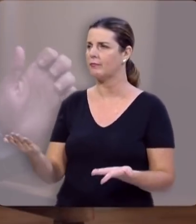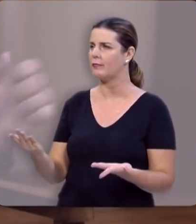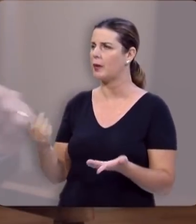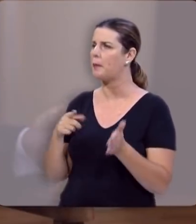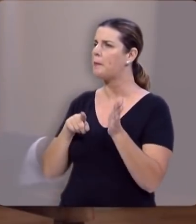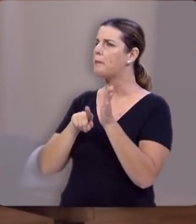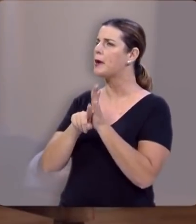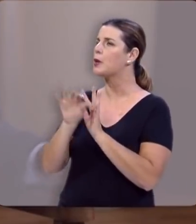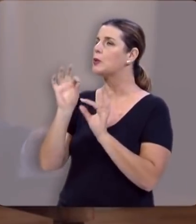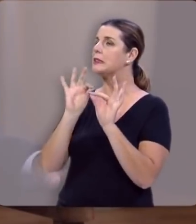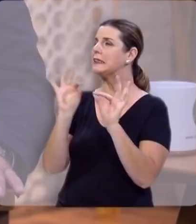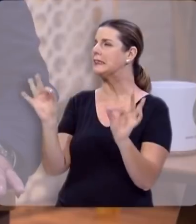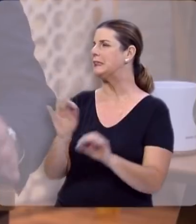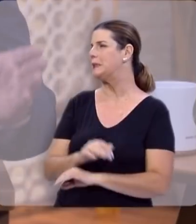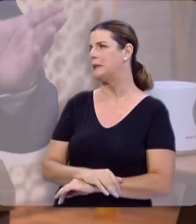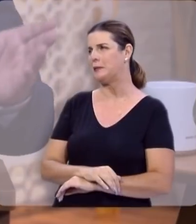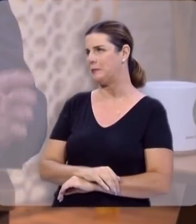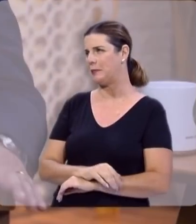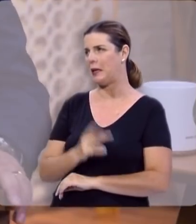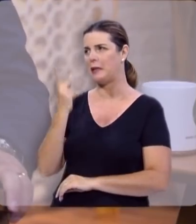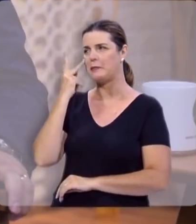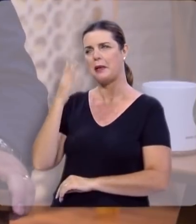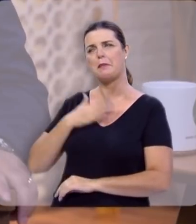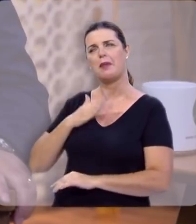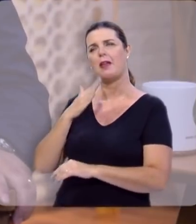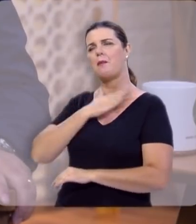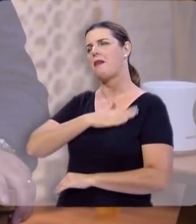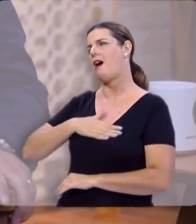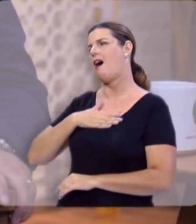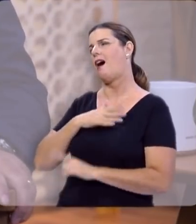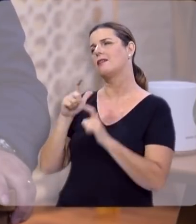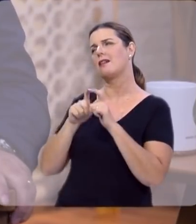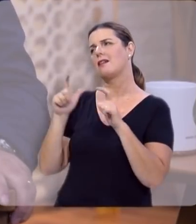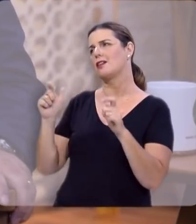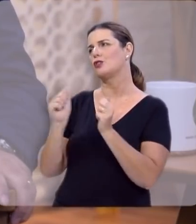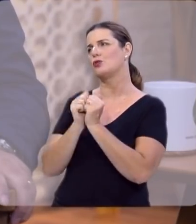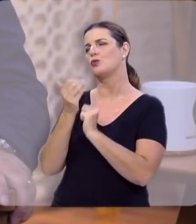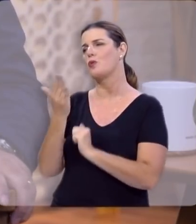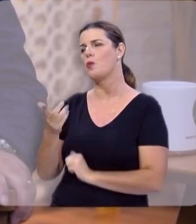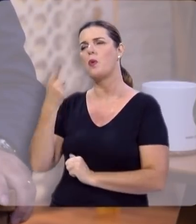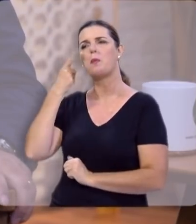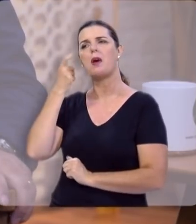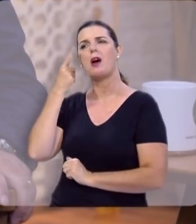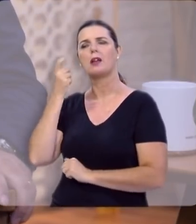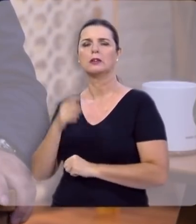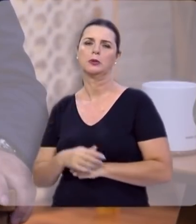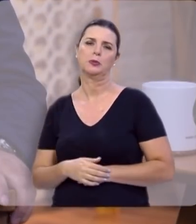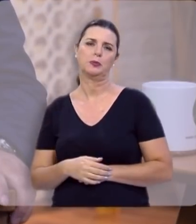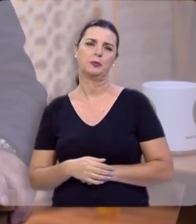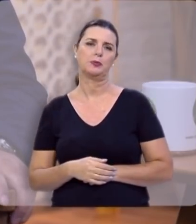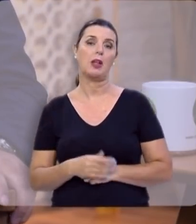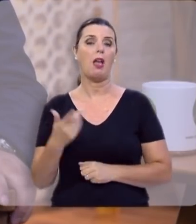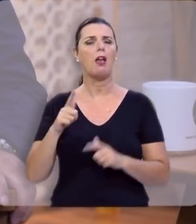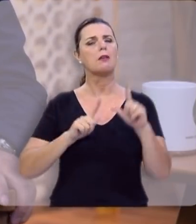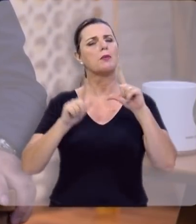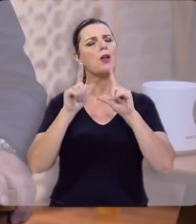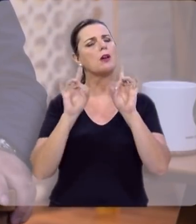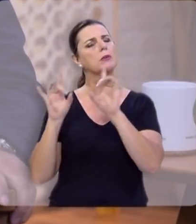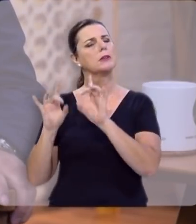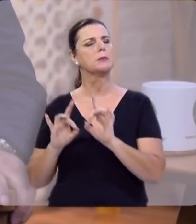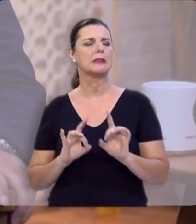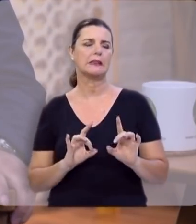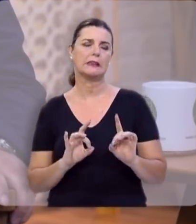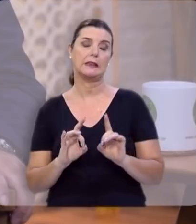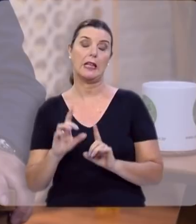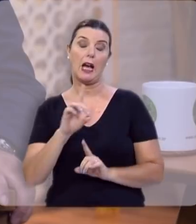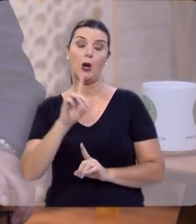Pergunta simples. Para mim, mais uma vez, é um prazer imenso estar com você aqui, meu querido reverendo Rodrigo, nesse programa tão especial,